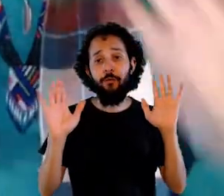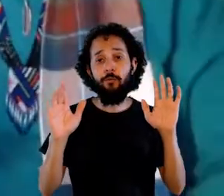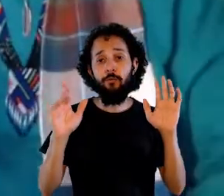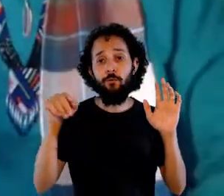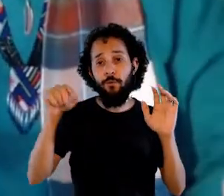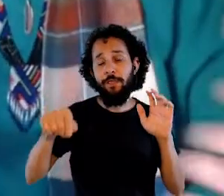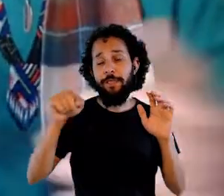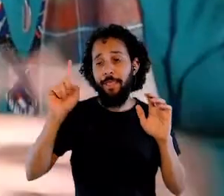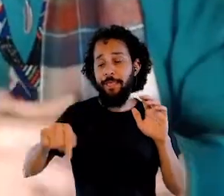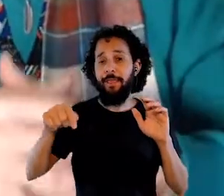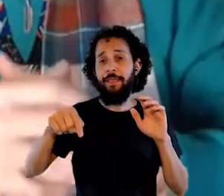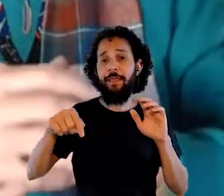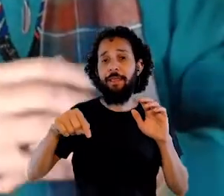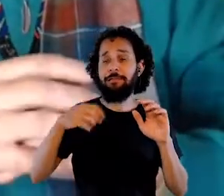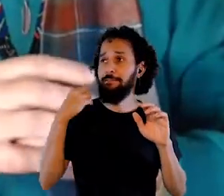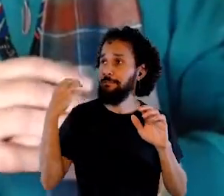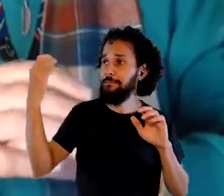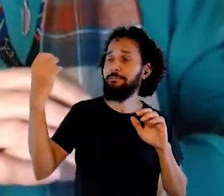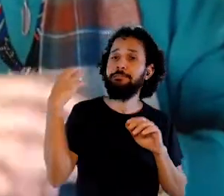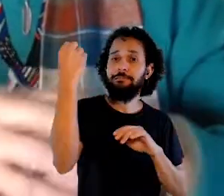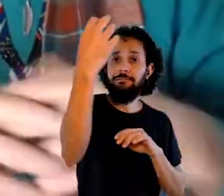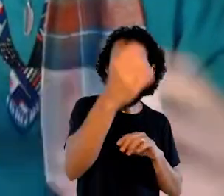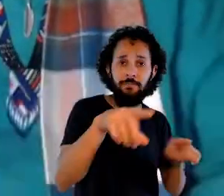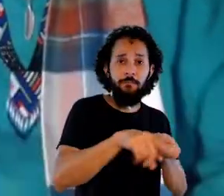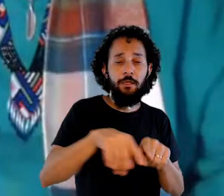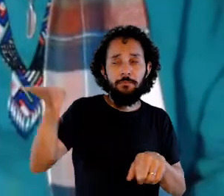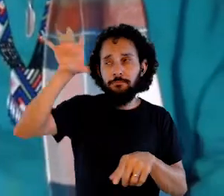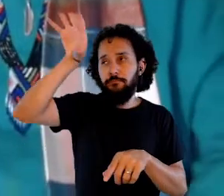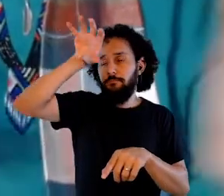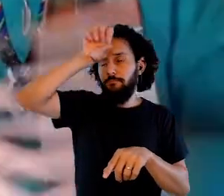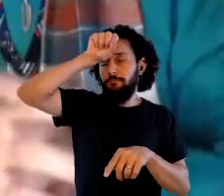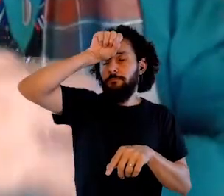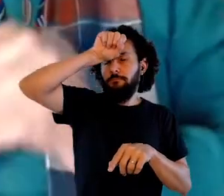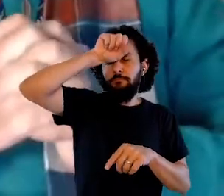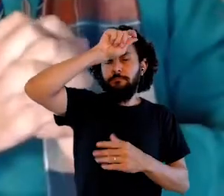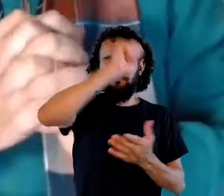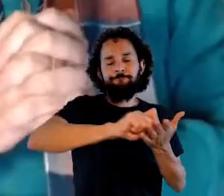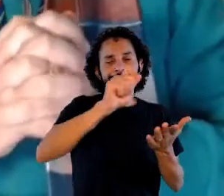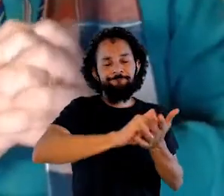e também das inspirações que fui recebendo no caminho, e aí estamos nós. Né?